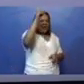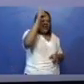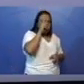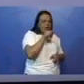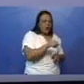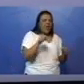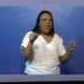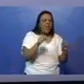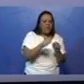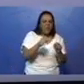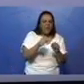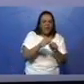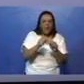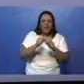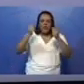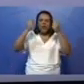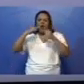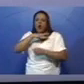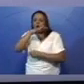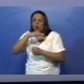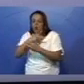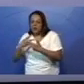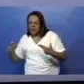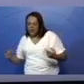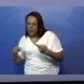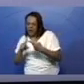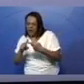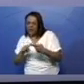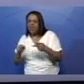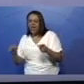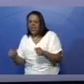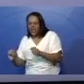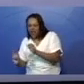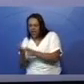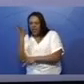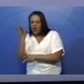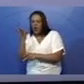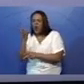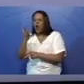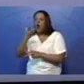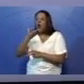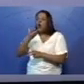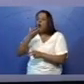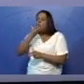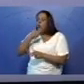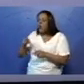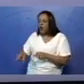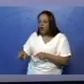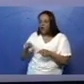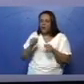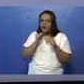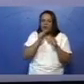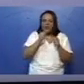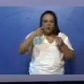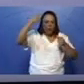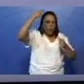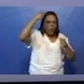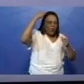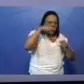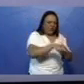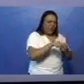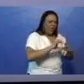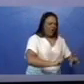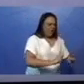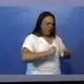e os homens, certo? Então, primeiro ele fez lá os animais, ele colocou, por exemplo, no urso uma grande força, no leão